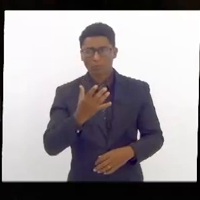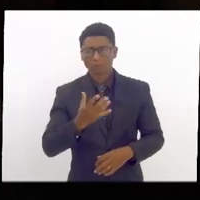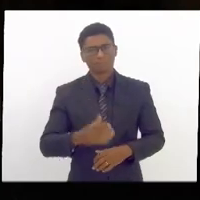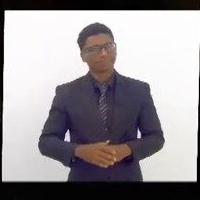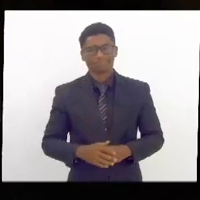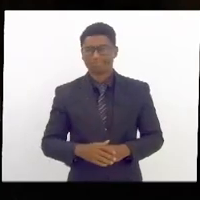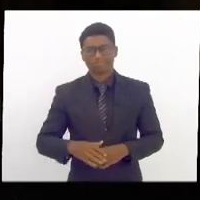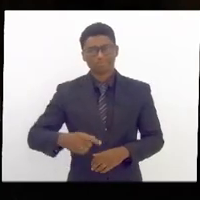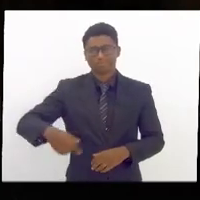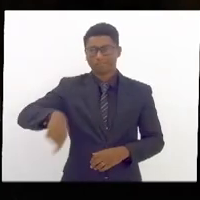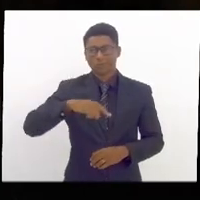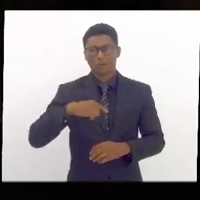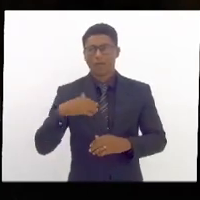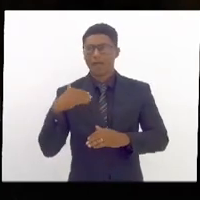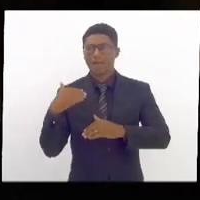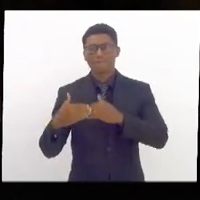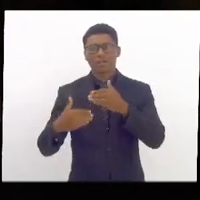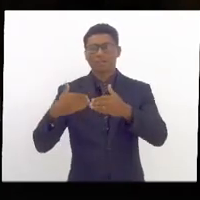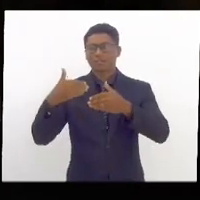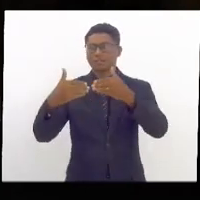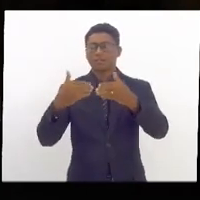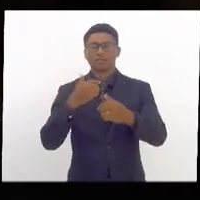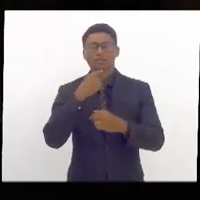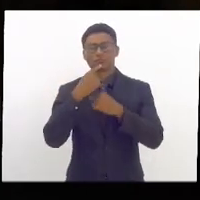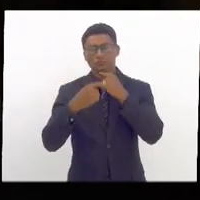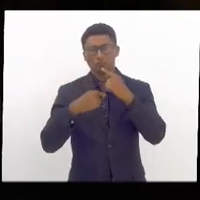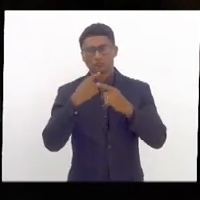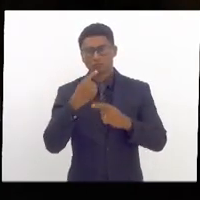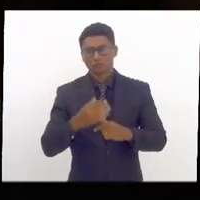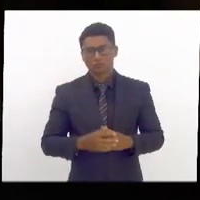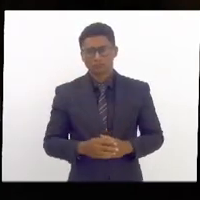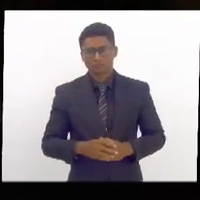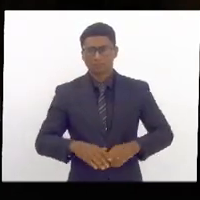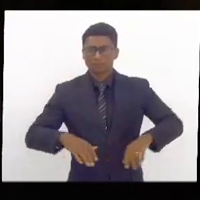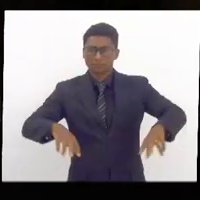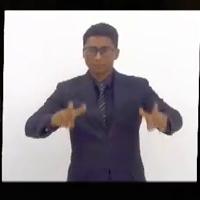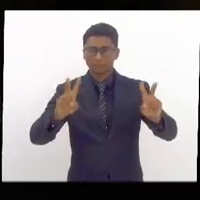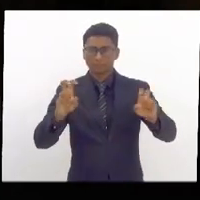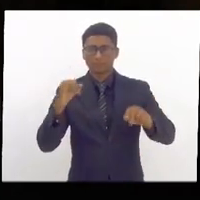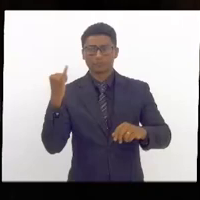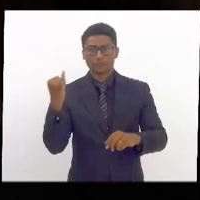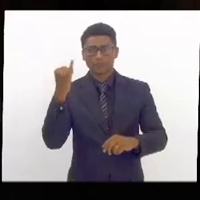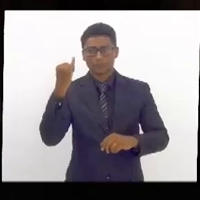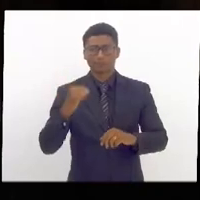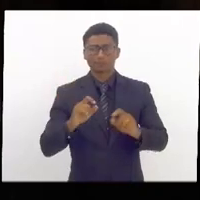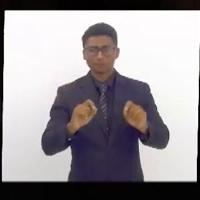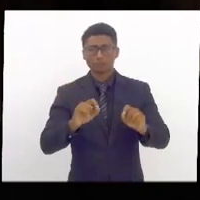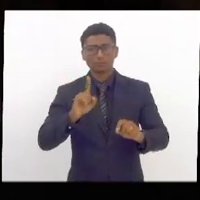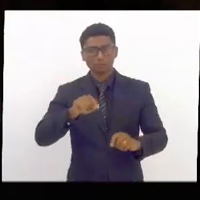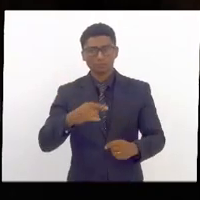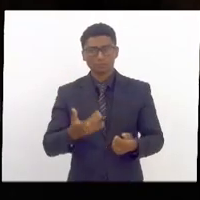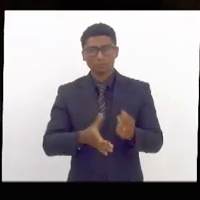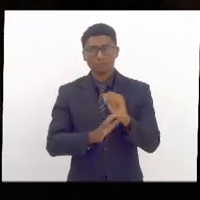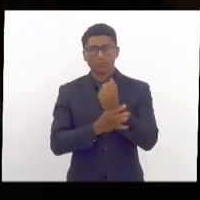avançar numa perspectiva que é tão central, senhor presidente, que tem a ver com a segurança